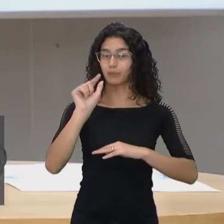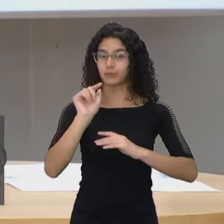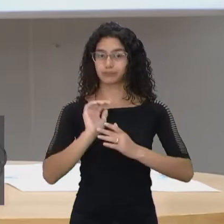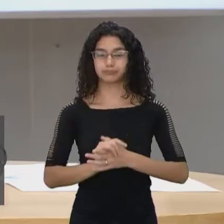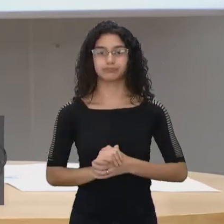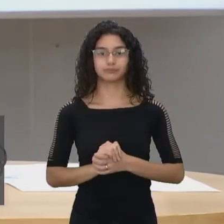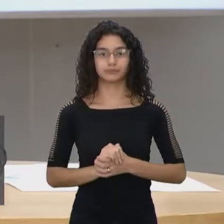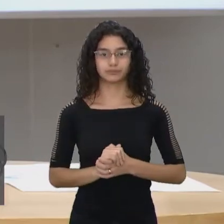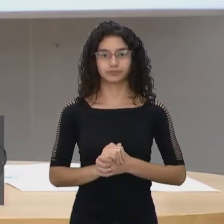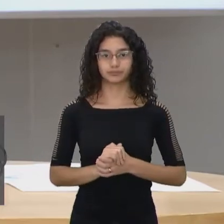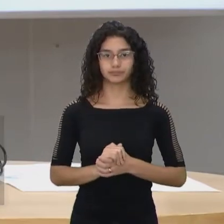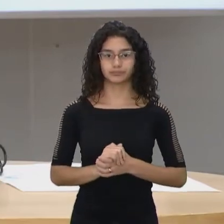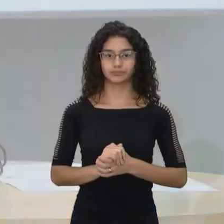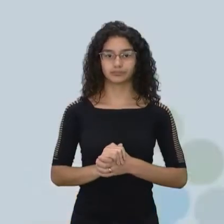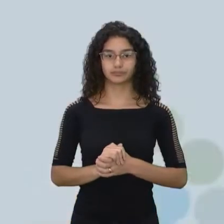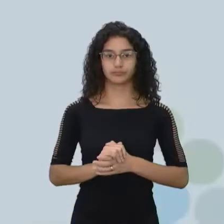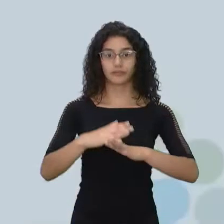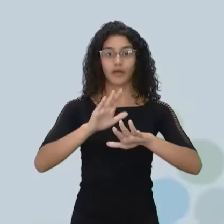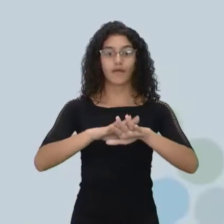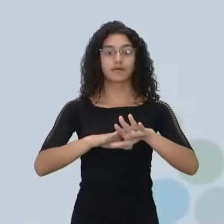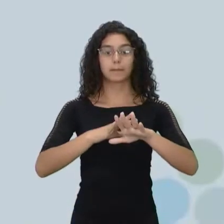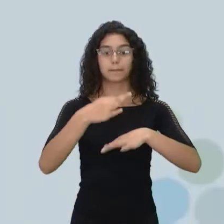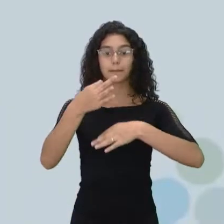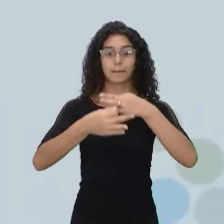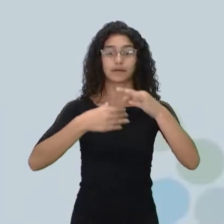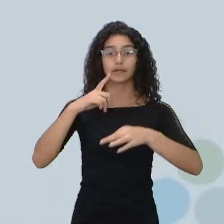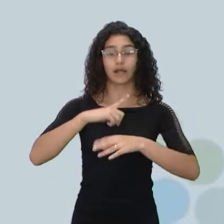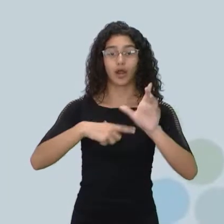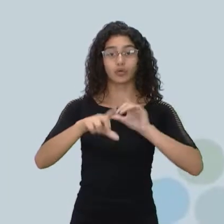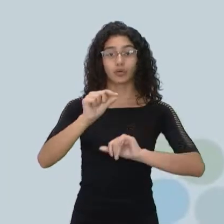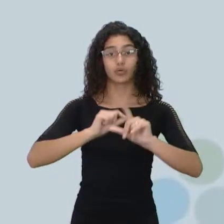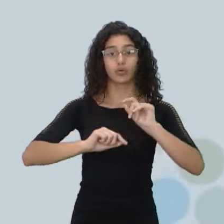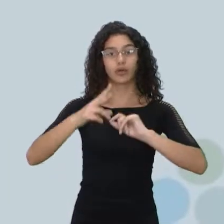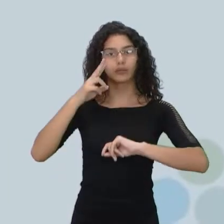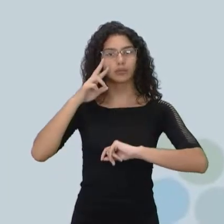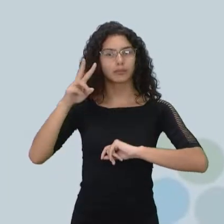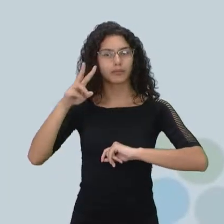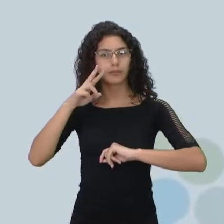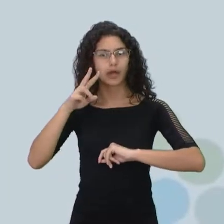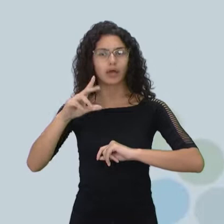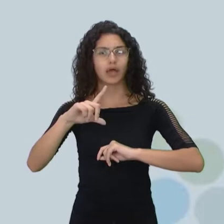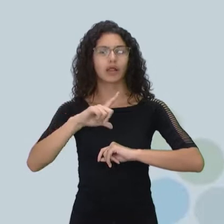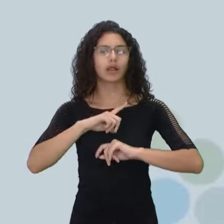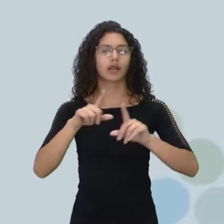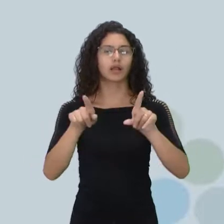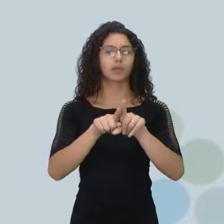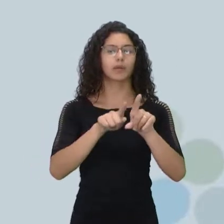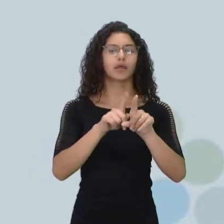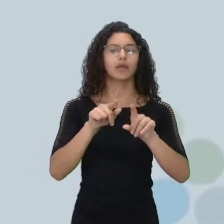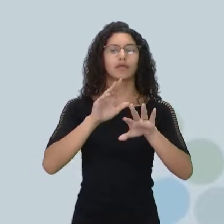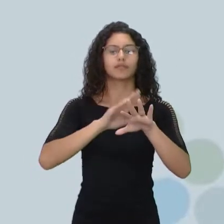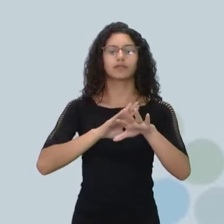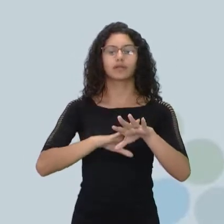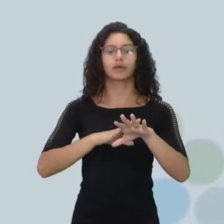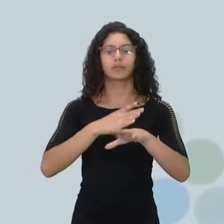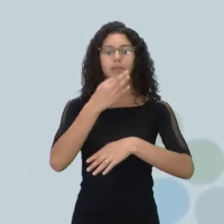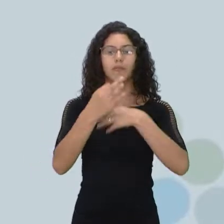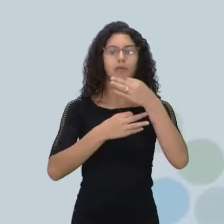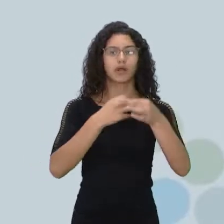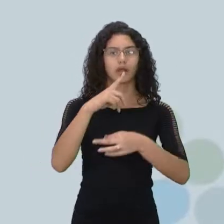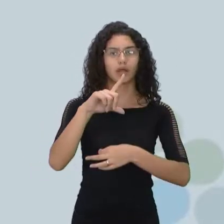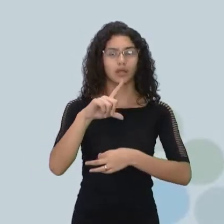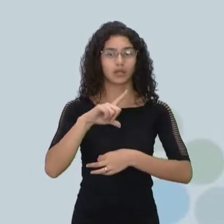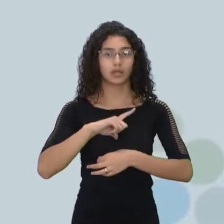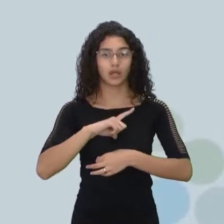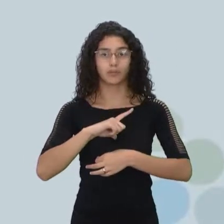seguinte: elaborar hipóteses, selecionar evidências e compor argumentos relativos